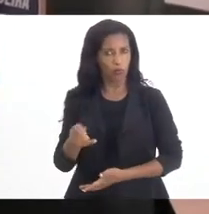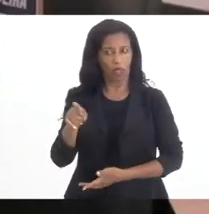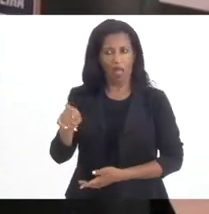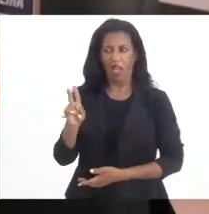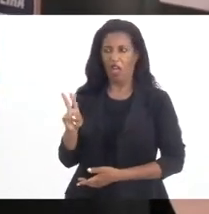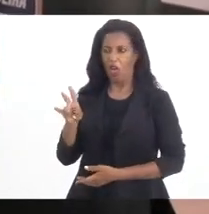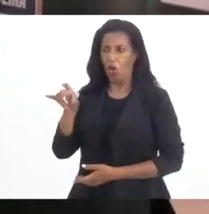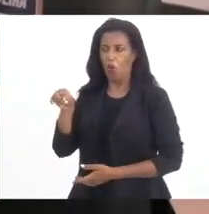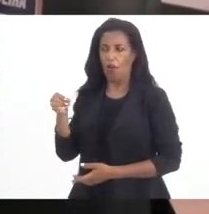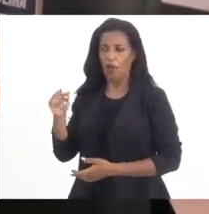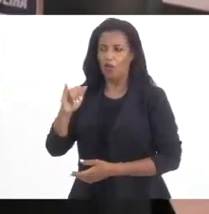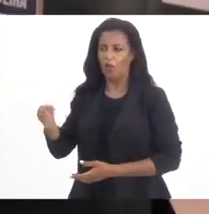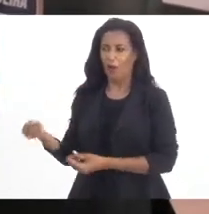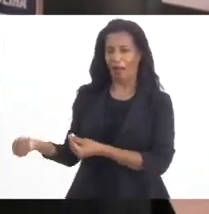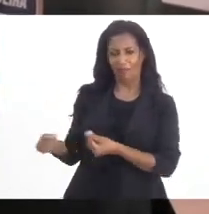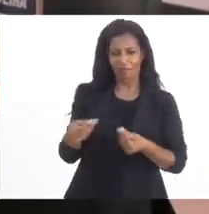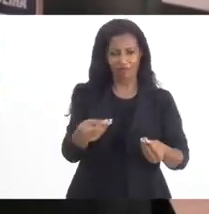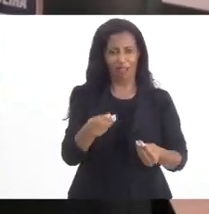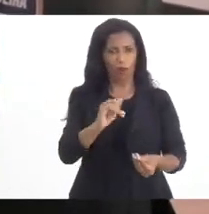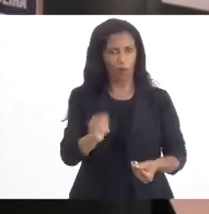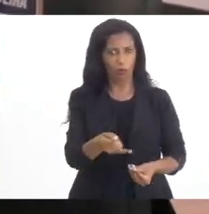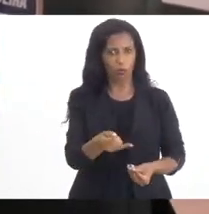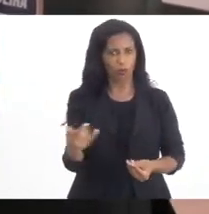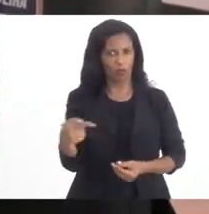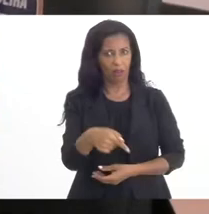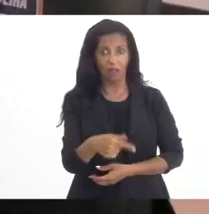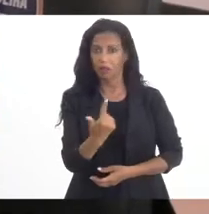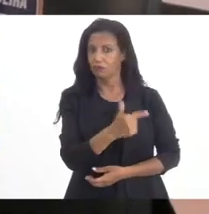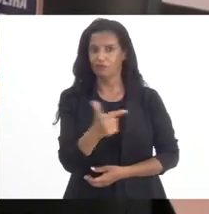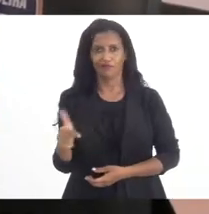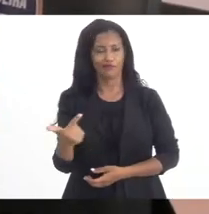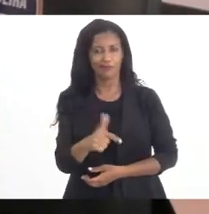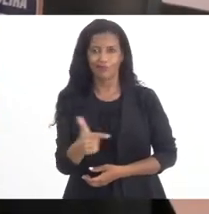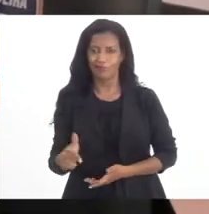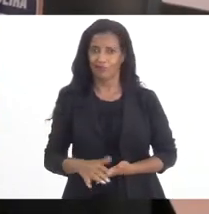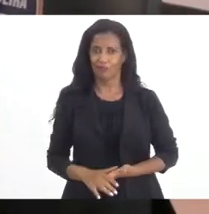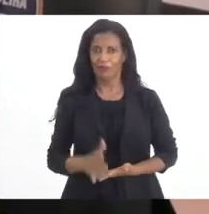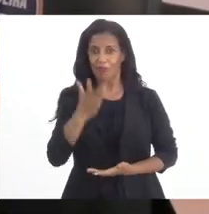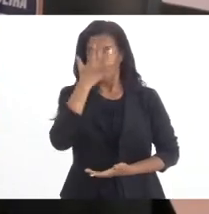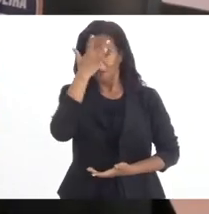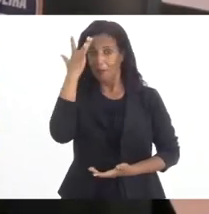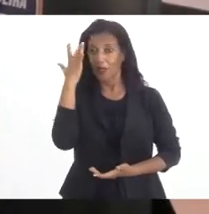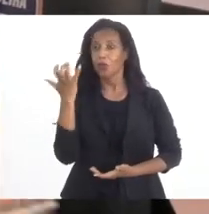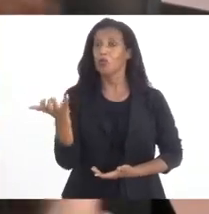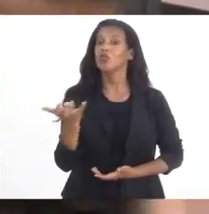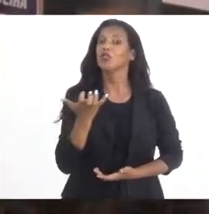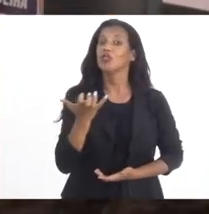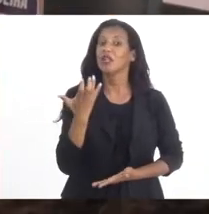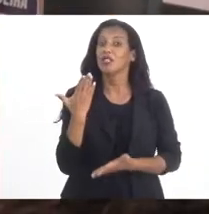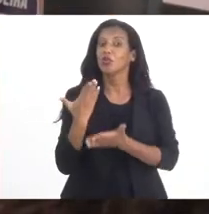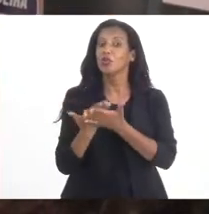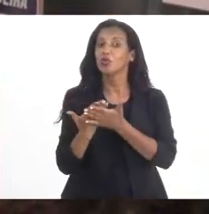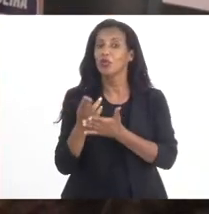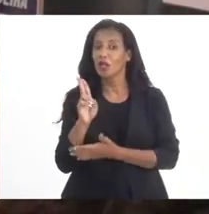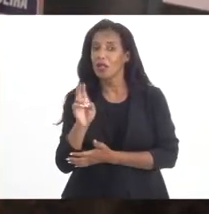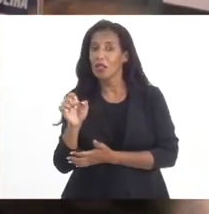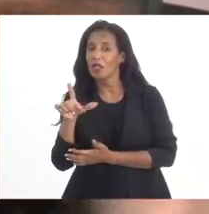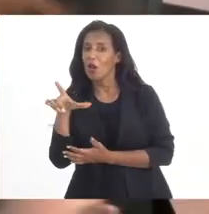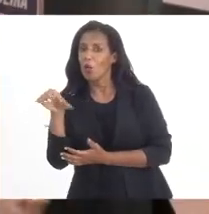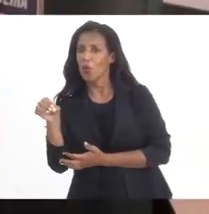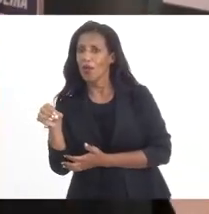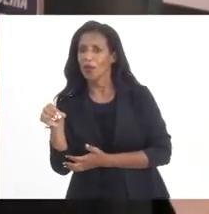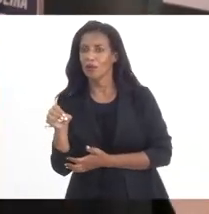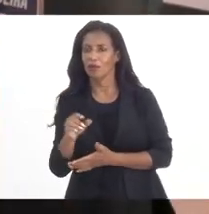UESO aqui, isso não ocorre. Isso não ocorre. Pessoas querendo estudar na UESO, isso também não